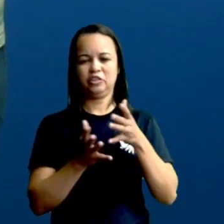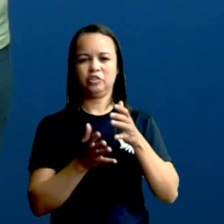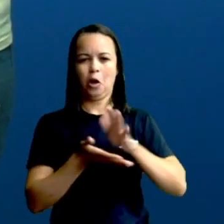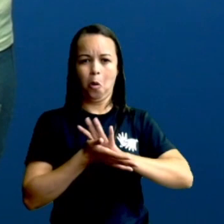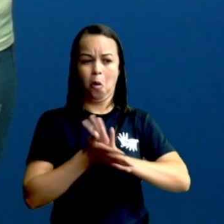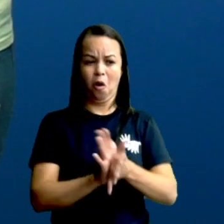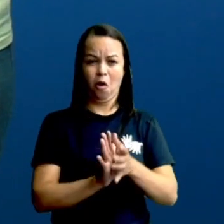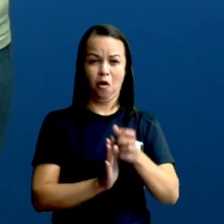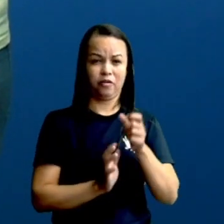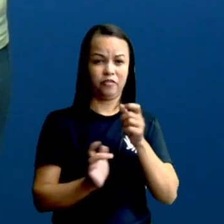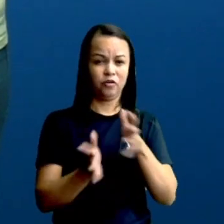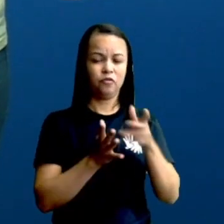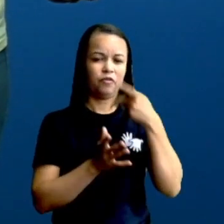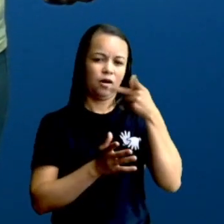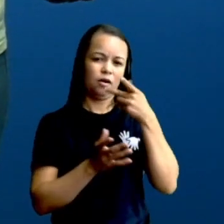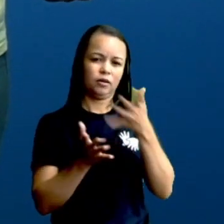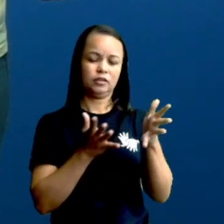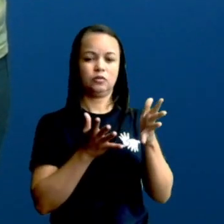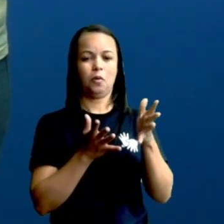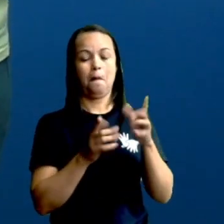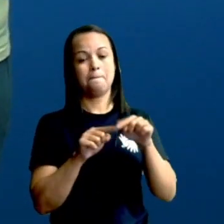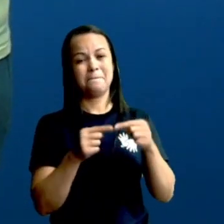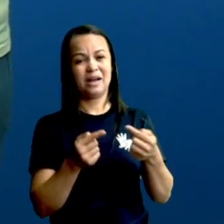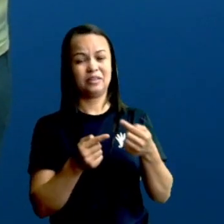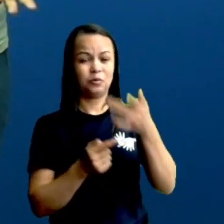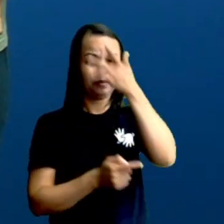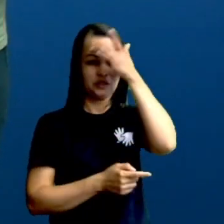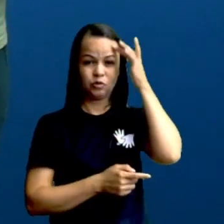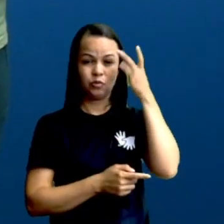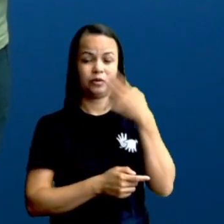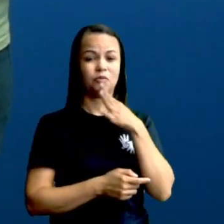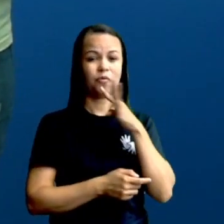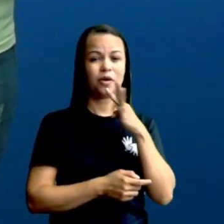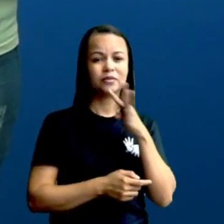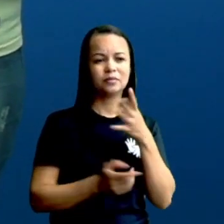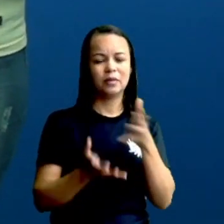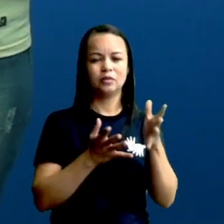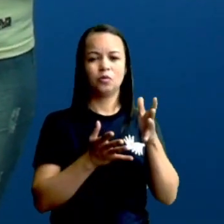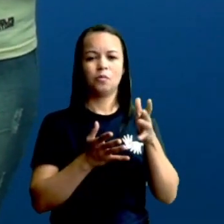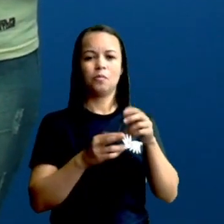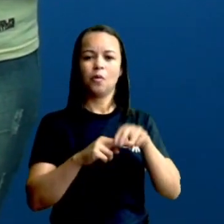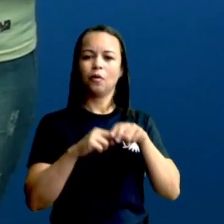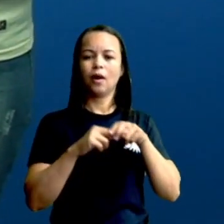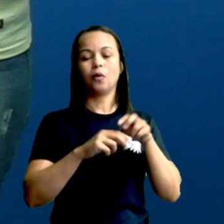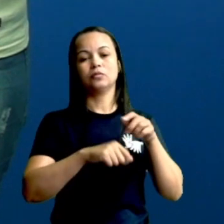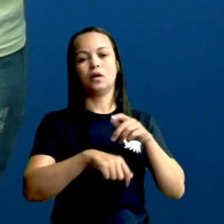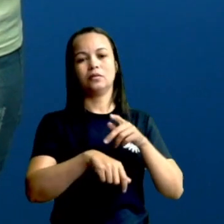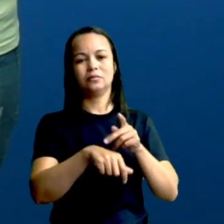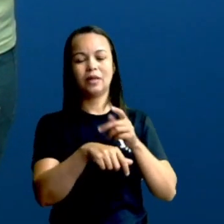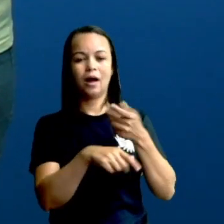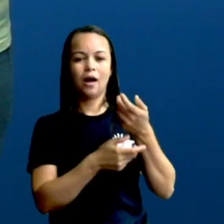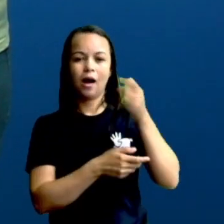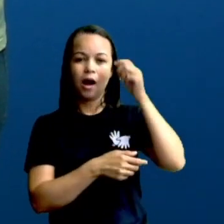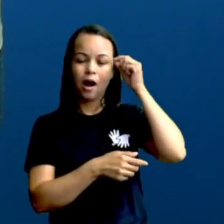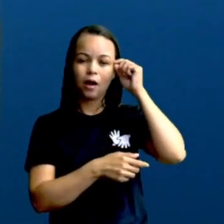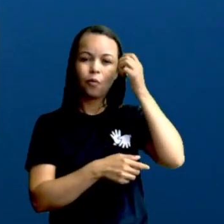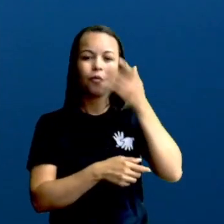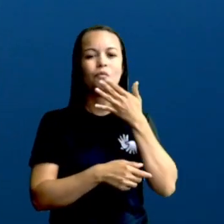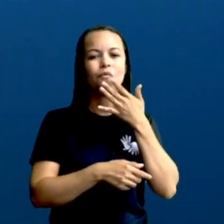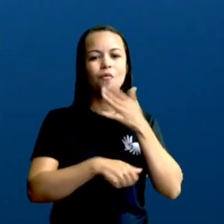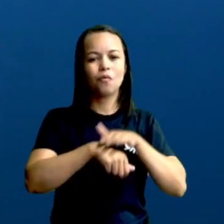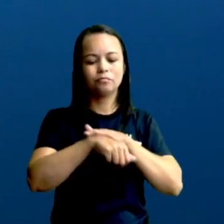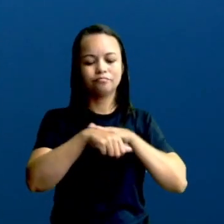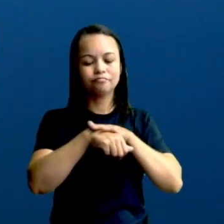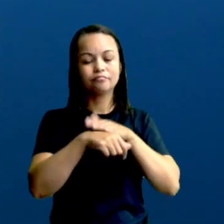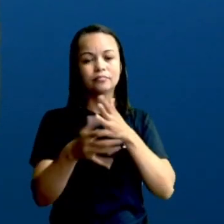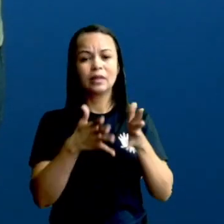dizer isso, mas que é uma pessoa que não tem muito conhecimento por causa da cor, né? É importante também que a gente reconheça